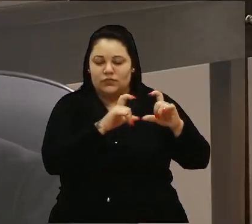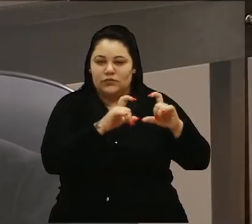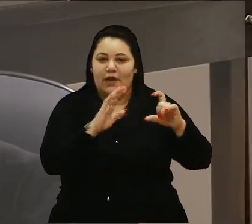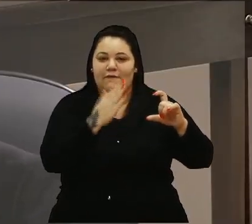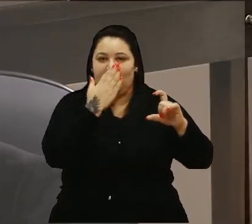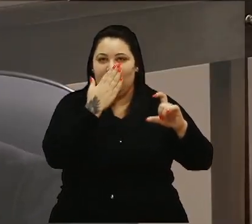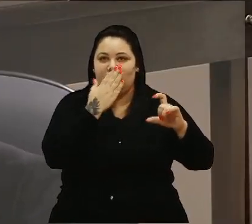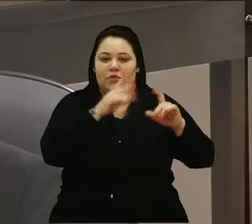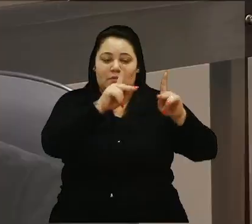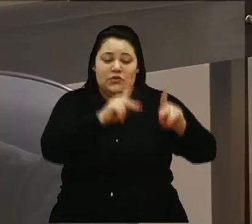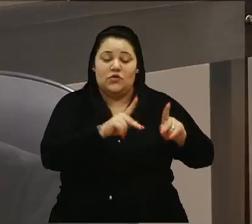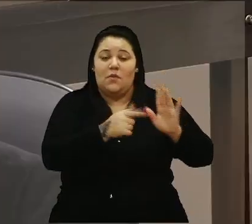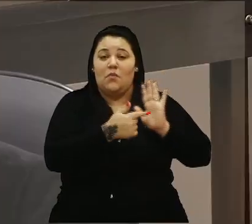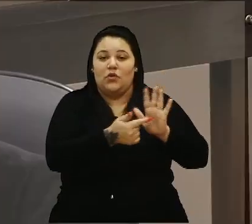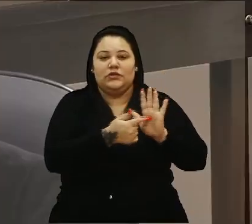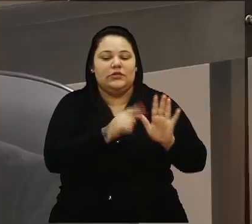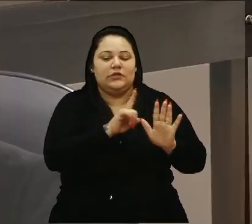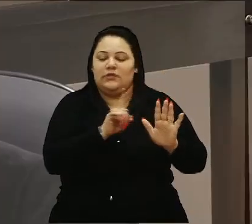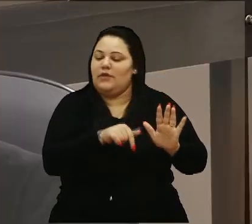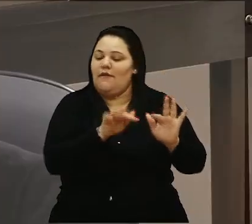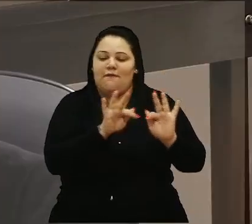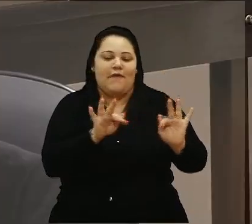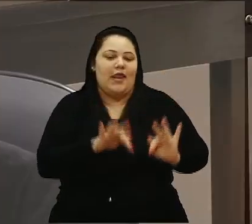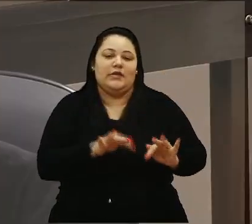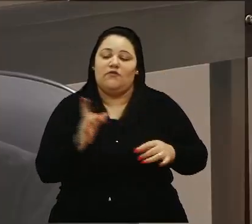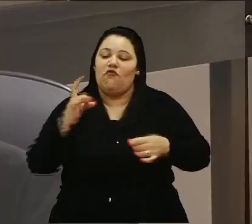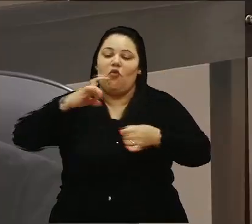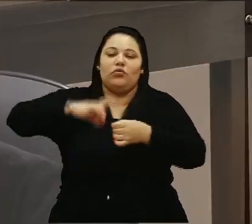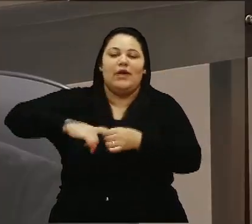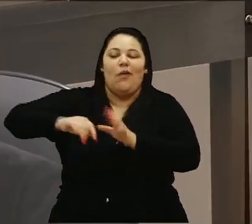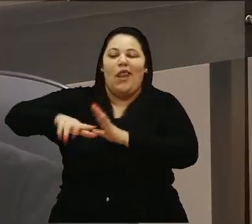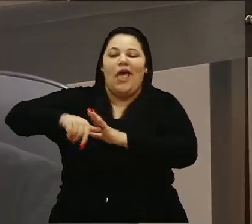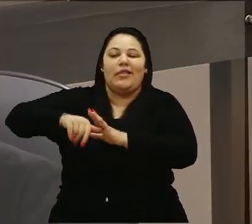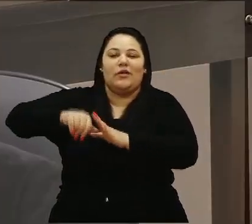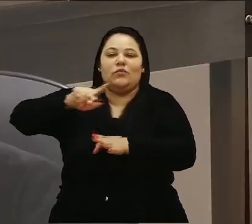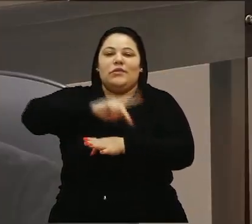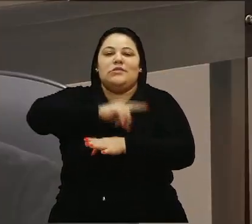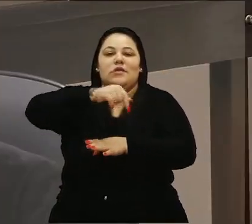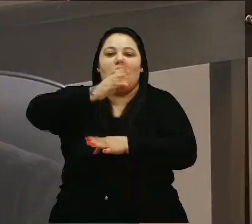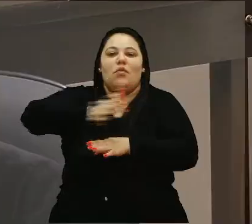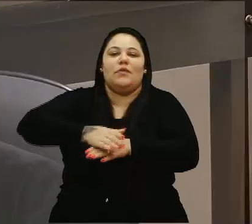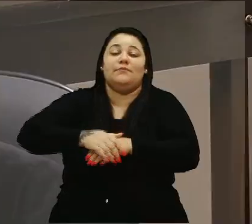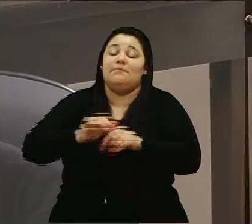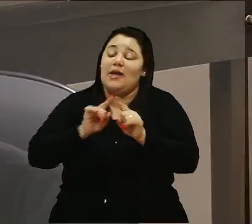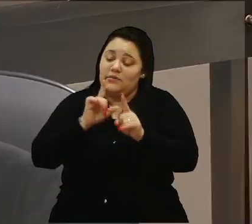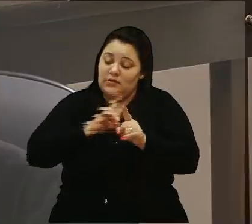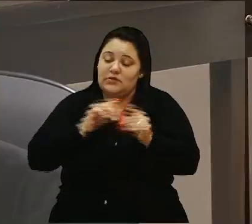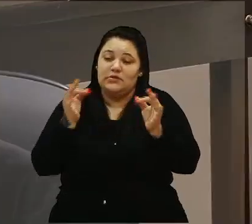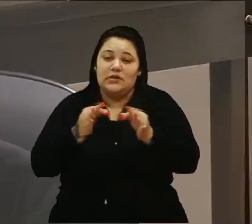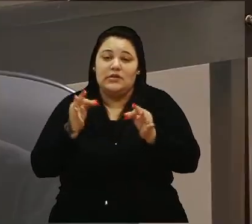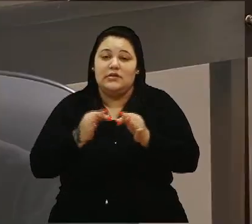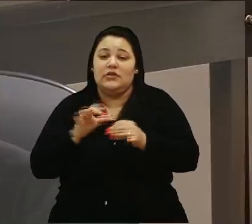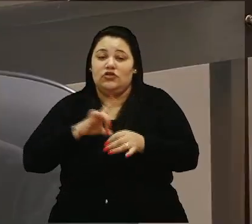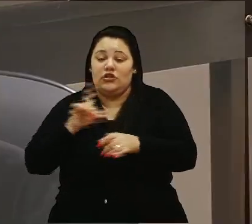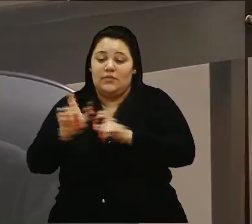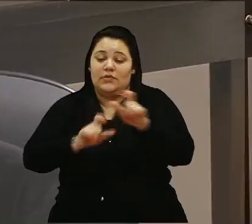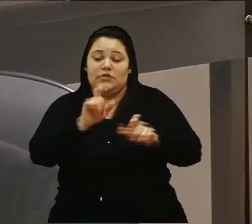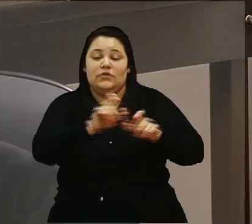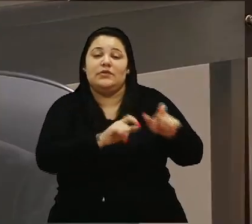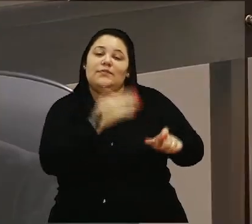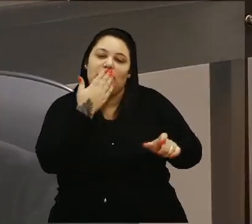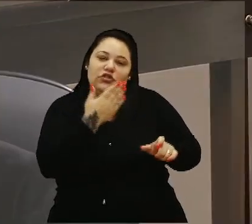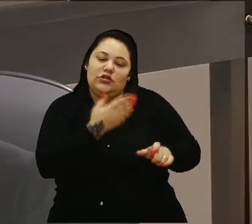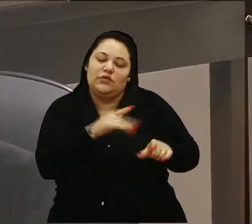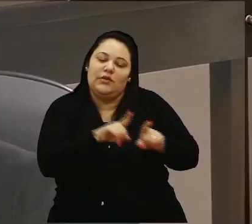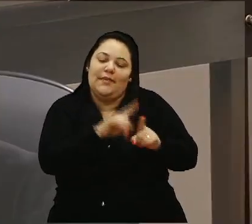não estavam felizes com um ladrão no poder, a volta de um ladrão ao poder. Foi mais por isso. Mas, com certeza, tinha pessoas lá pedindo, né, intervencionismo e